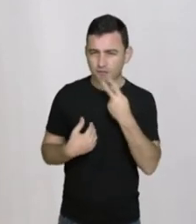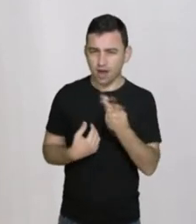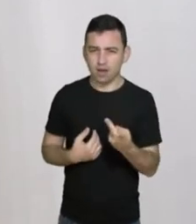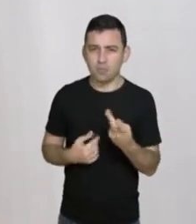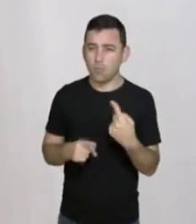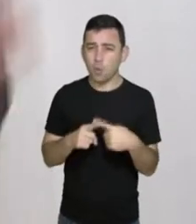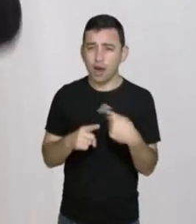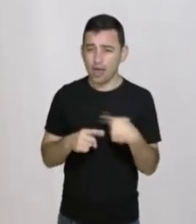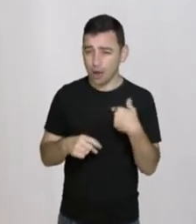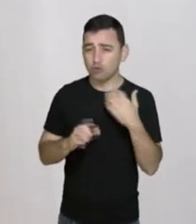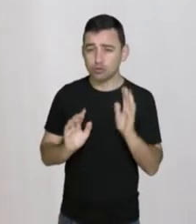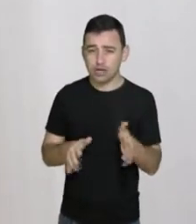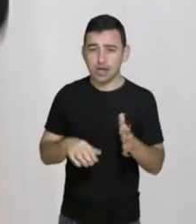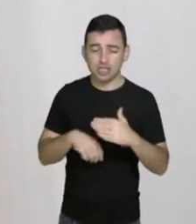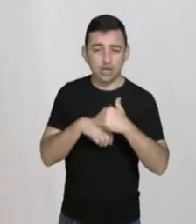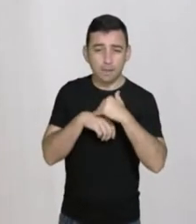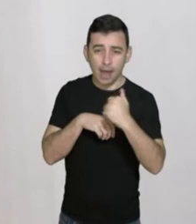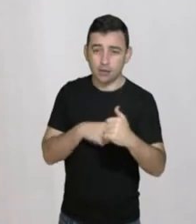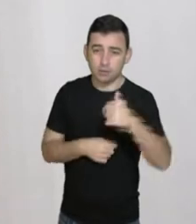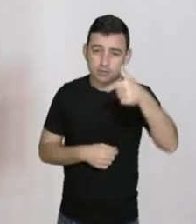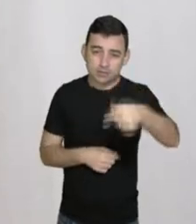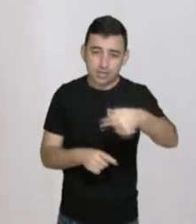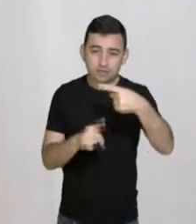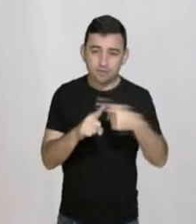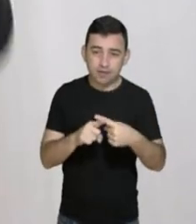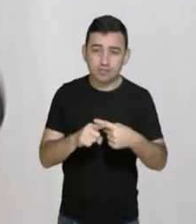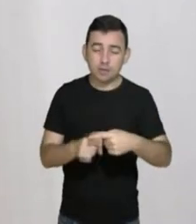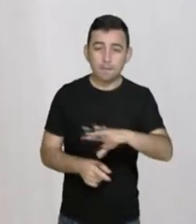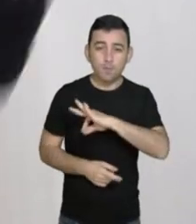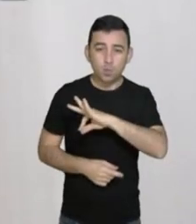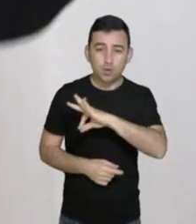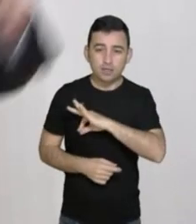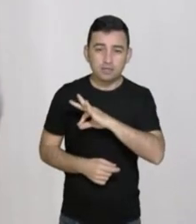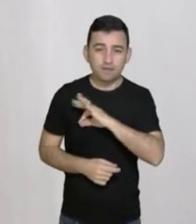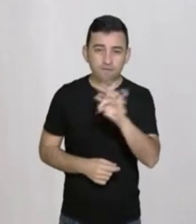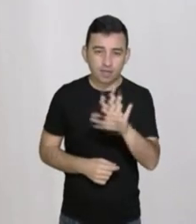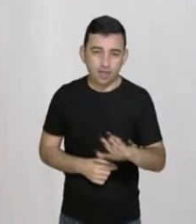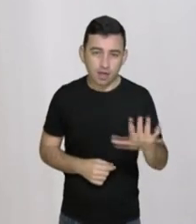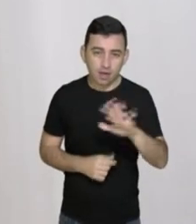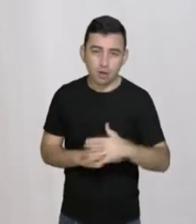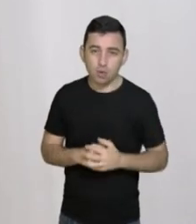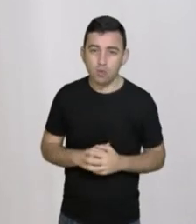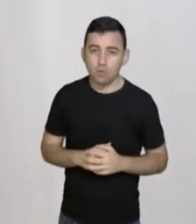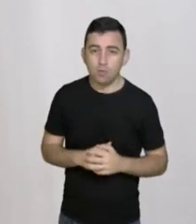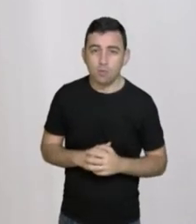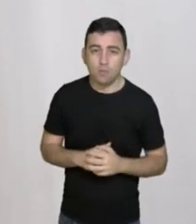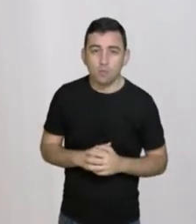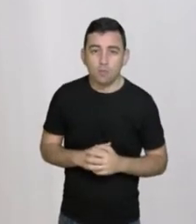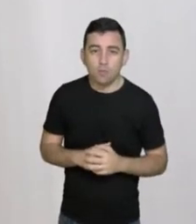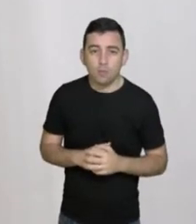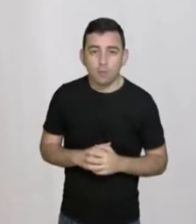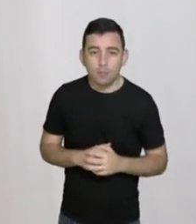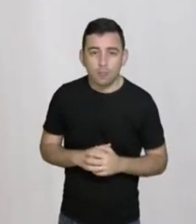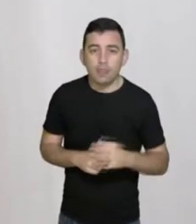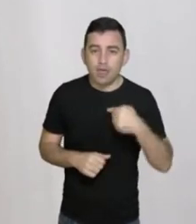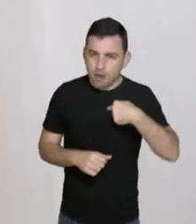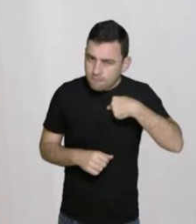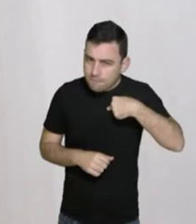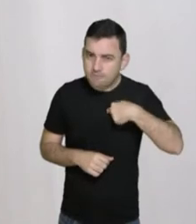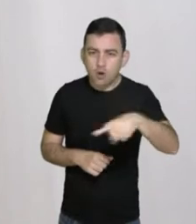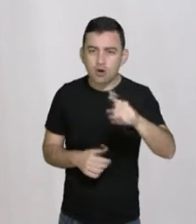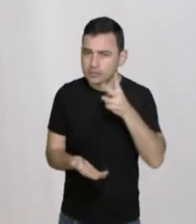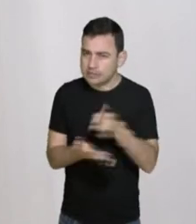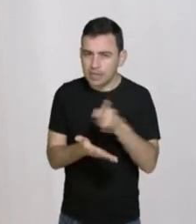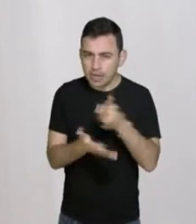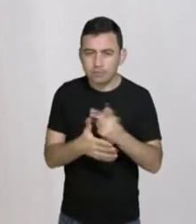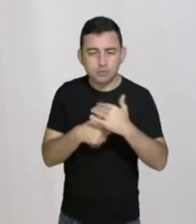fui chamado 7 vezes na Polícia Federal, 7, pelo Alexandre de Moraes. E vou todas as vezes que for